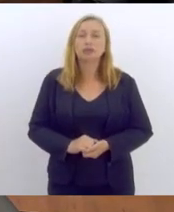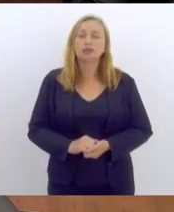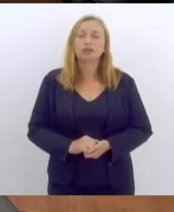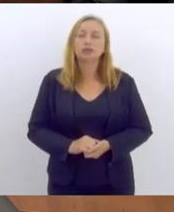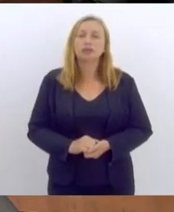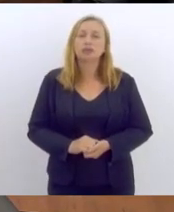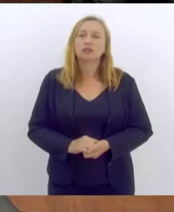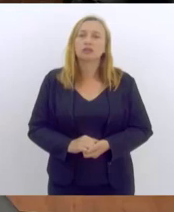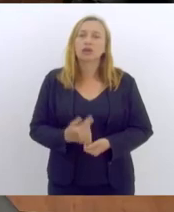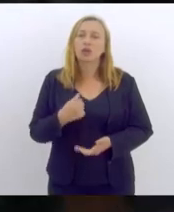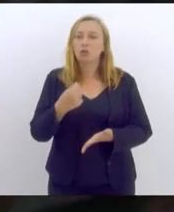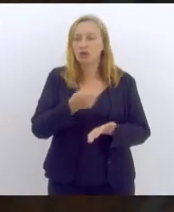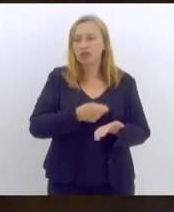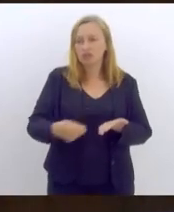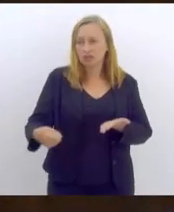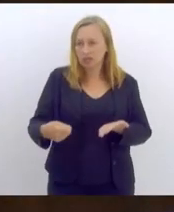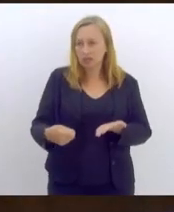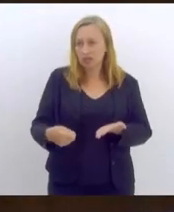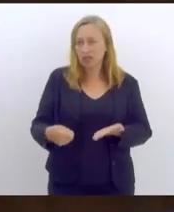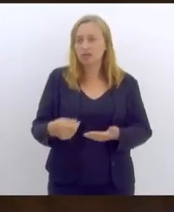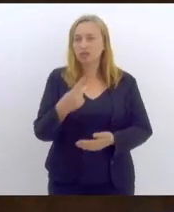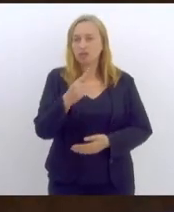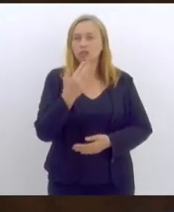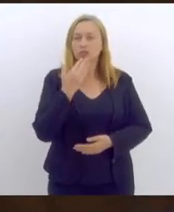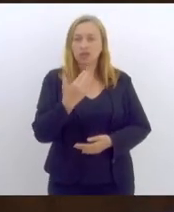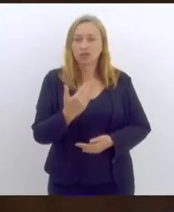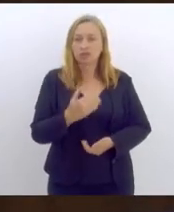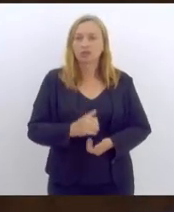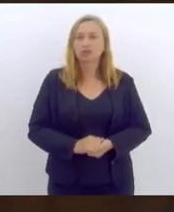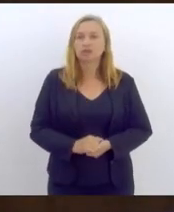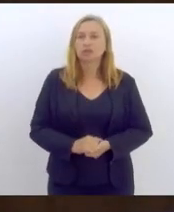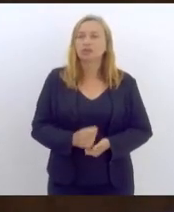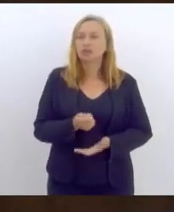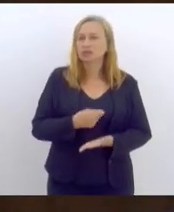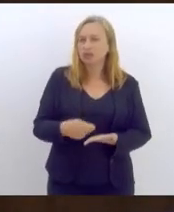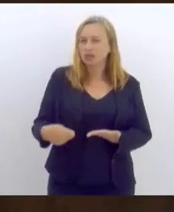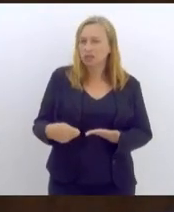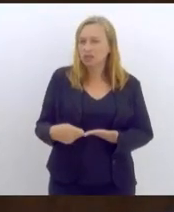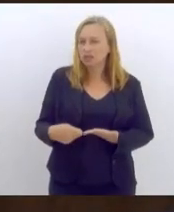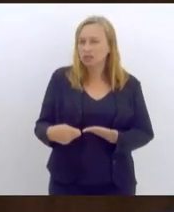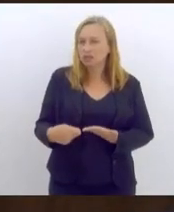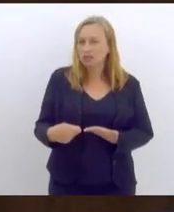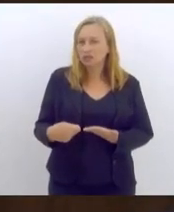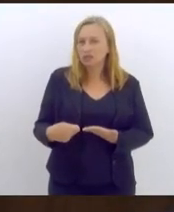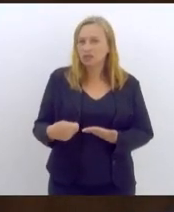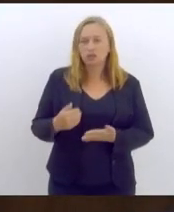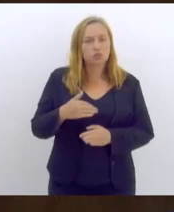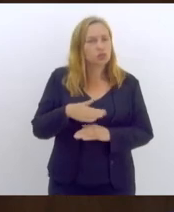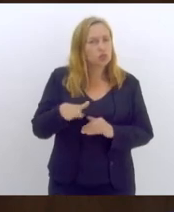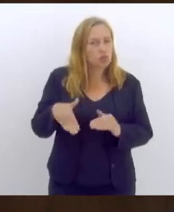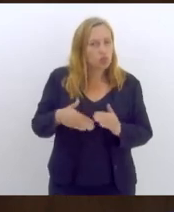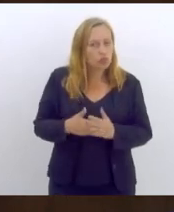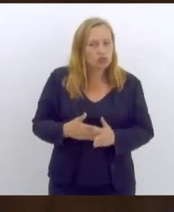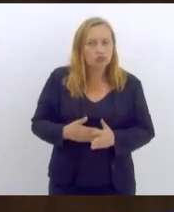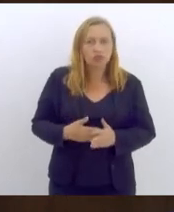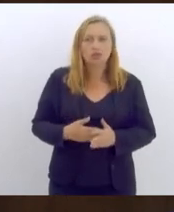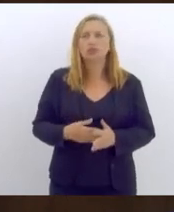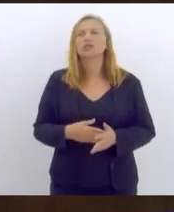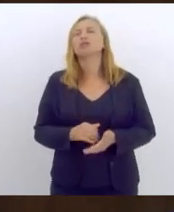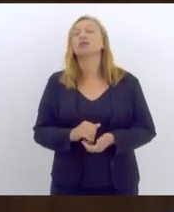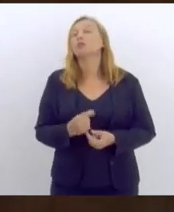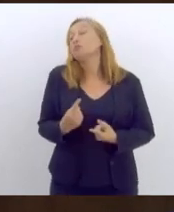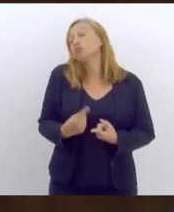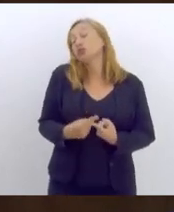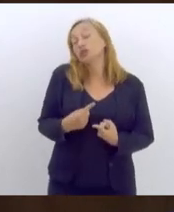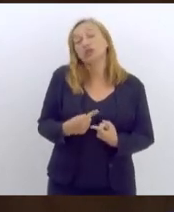Eu assinei a moção de Vossa Excelência e assinaria todas que tiverem na questão racial,